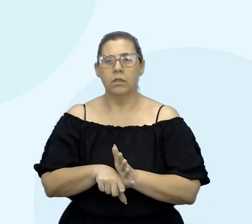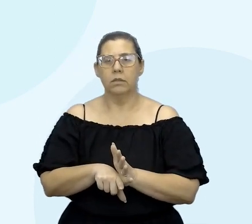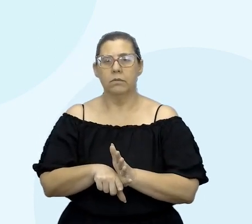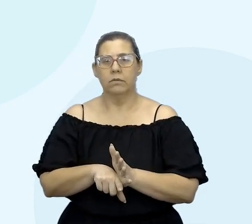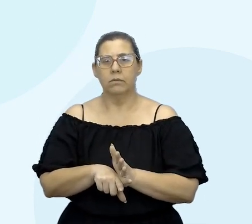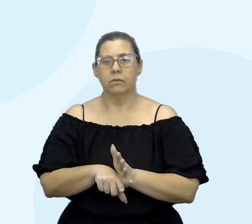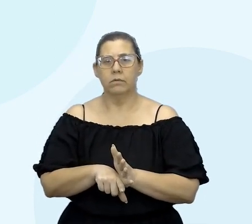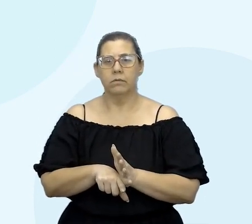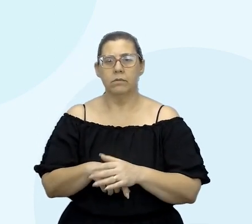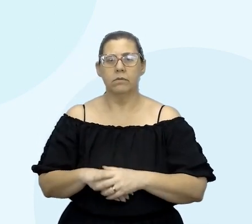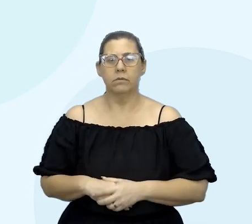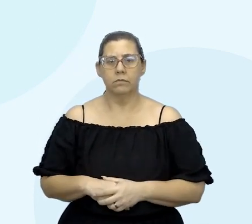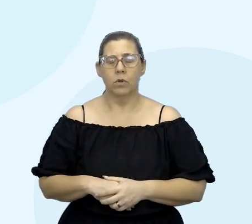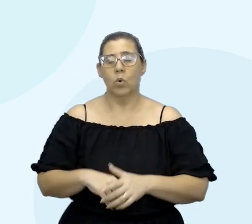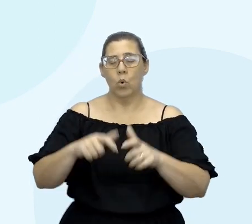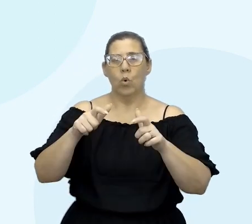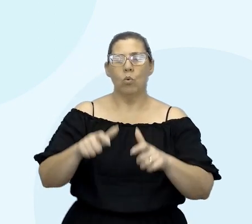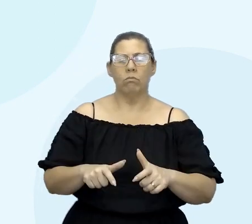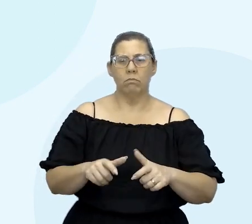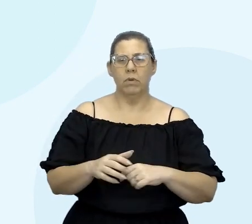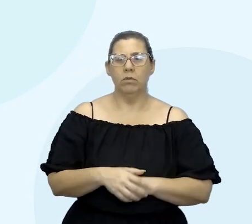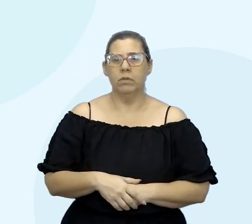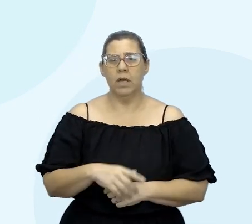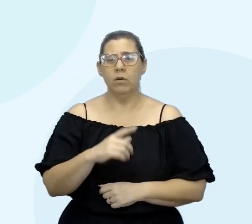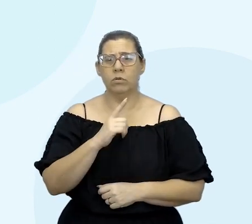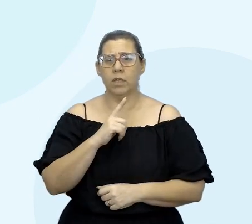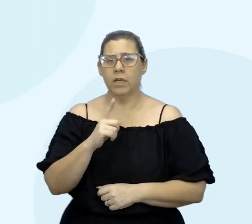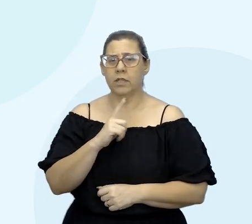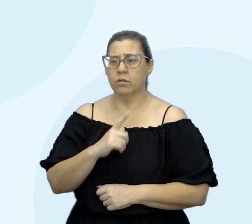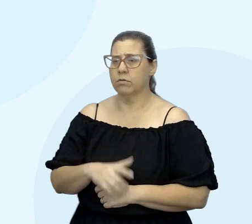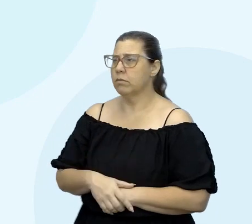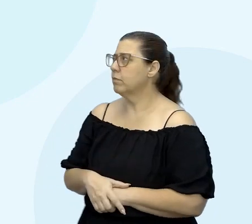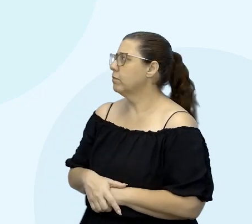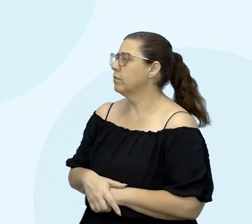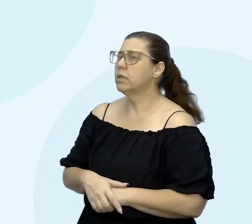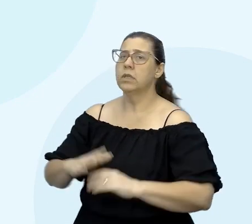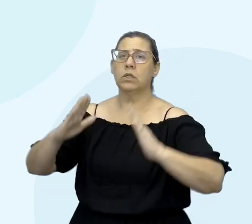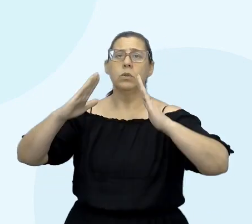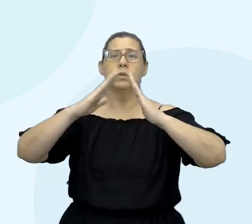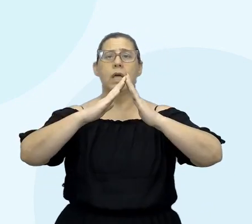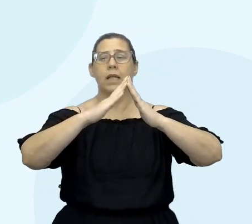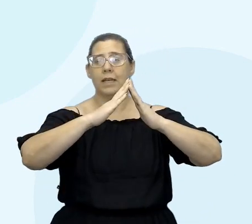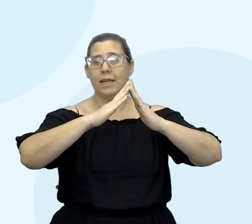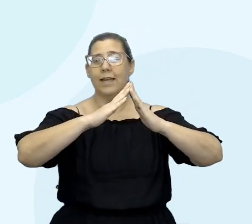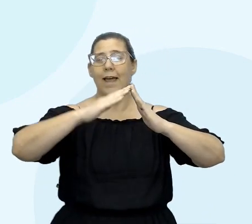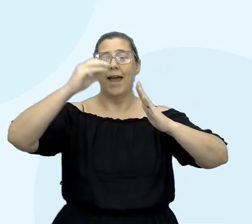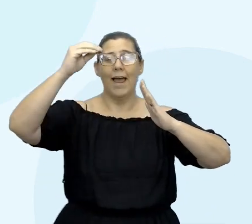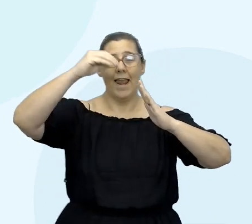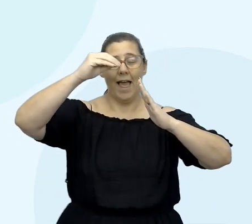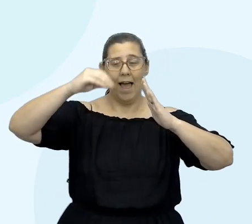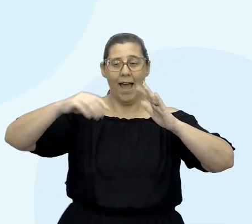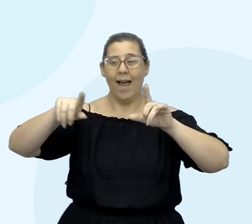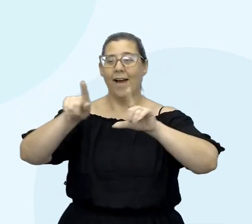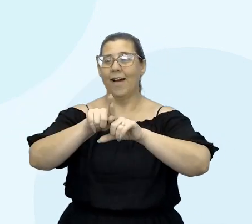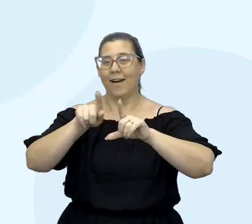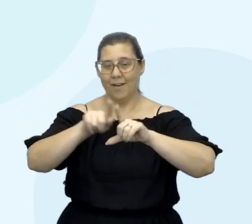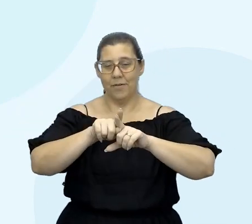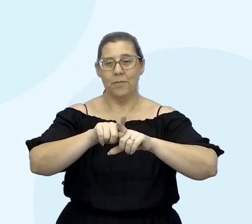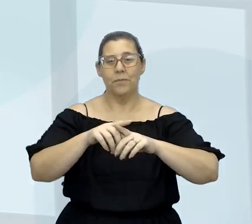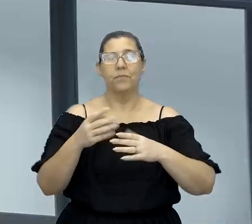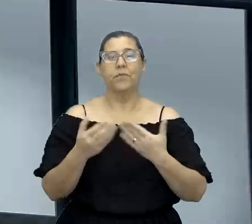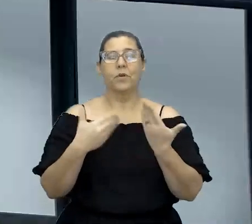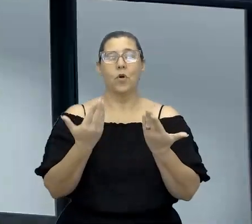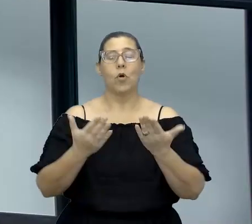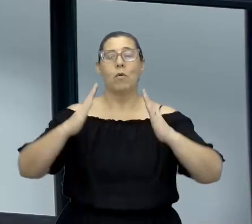exame da face da instalação e a angulação ideal, tanto no telhado quanto no solo. Então, o que acontece? Quando eu